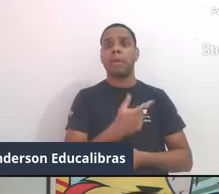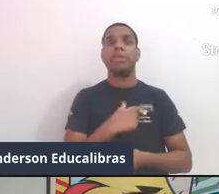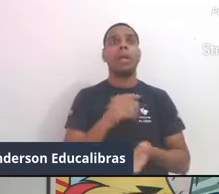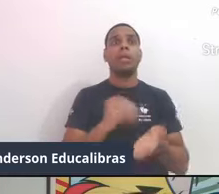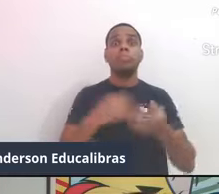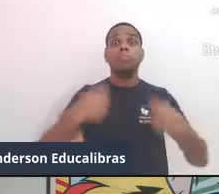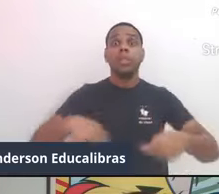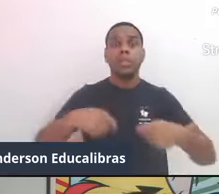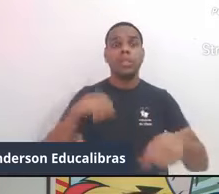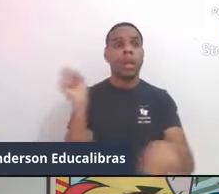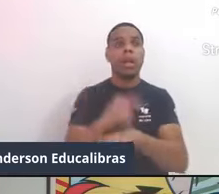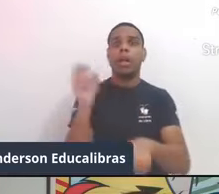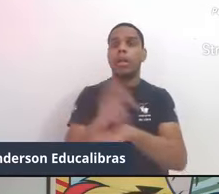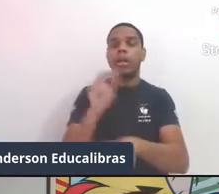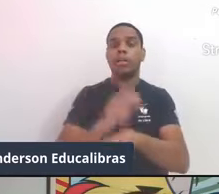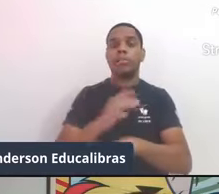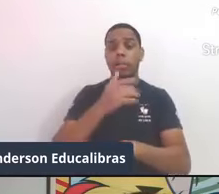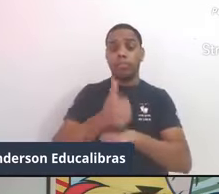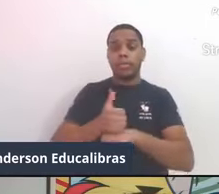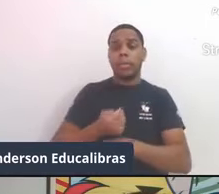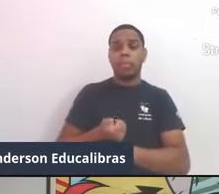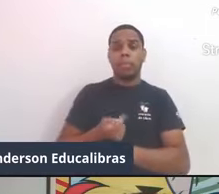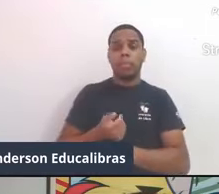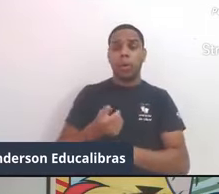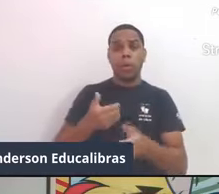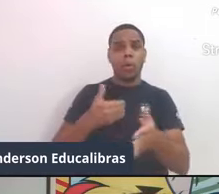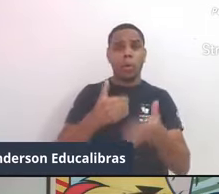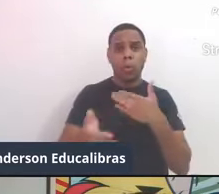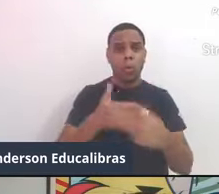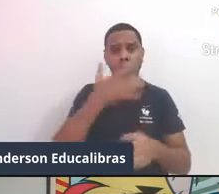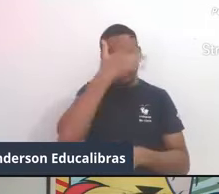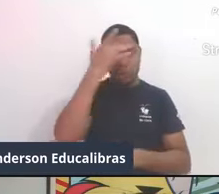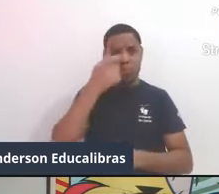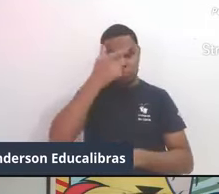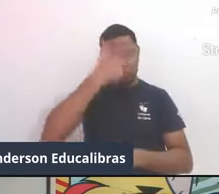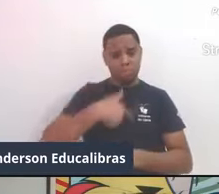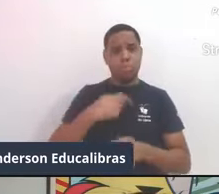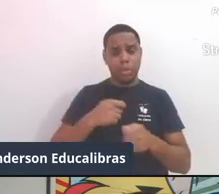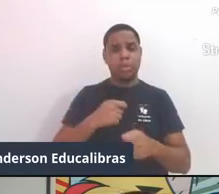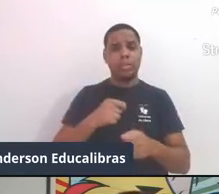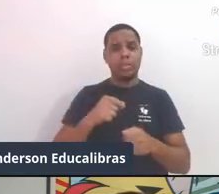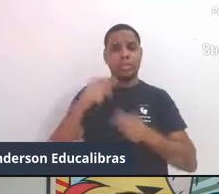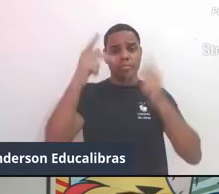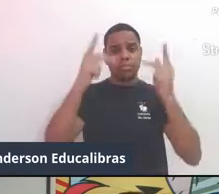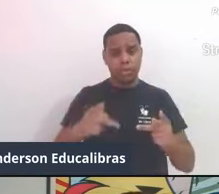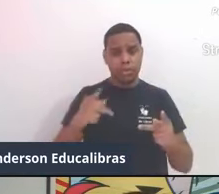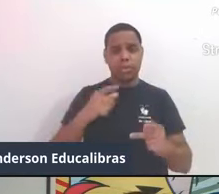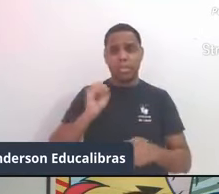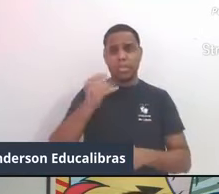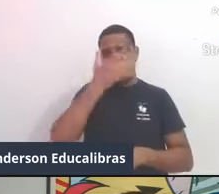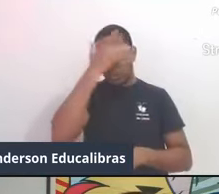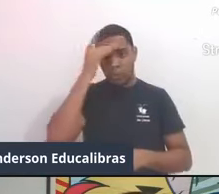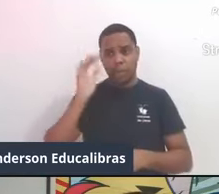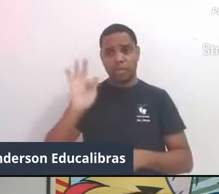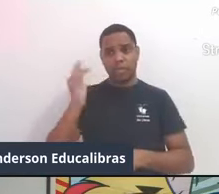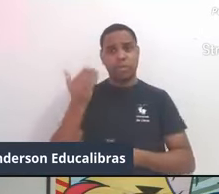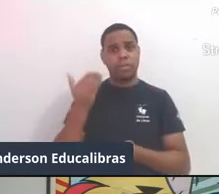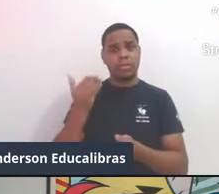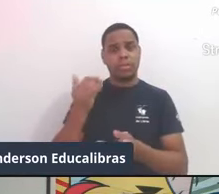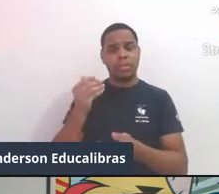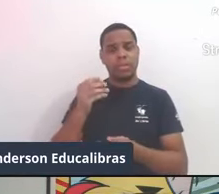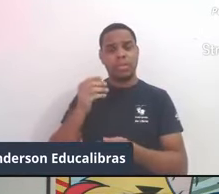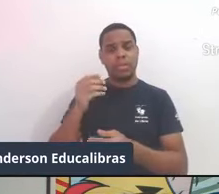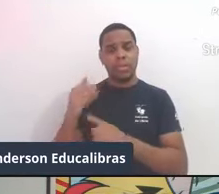de contratação, e que qualquer um pode ser um programador, inclusive uma pessoa que não teve uma faculdade de tecnologia ou